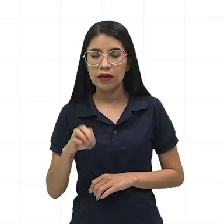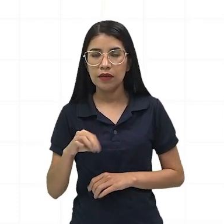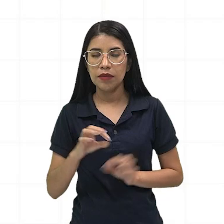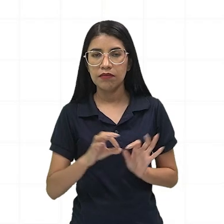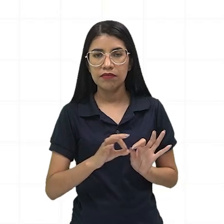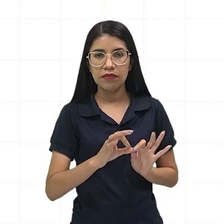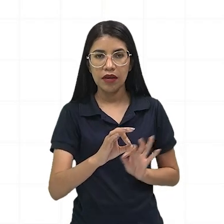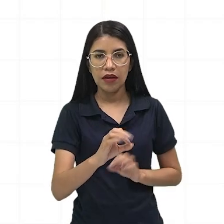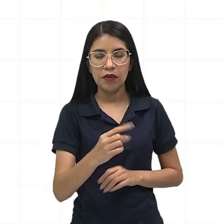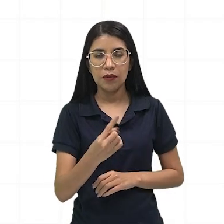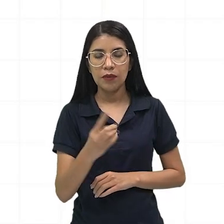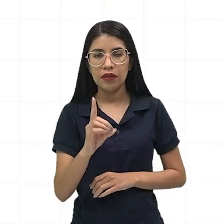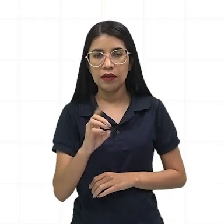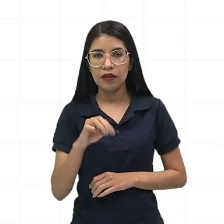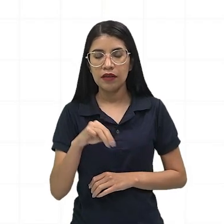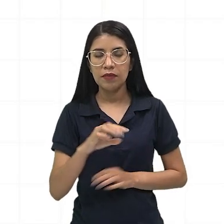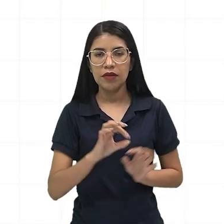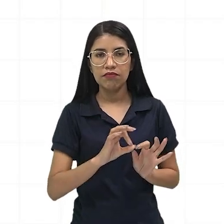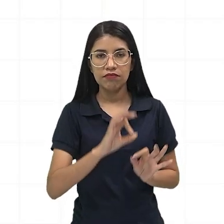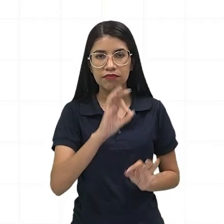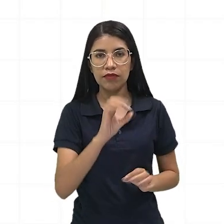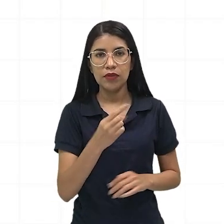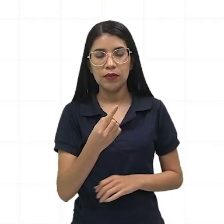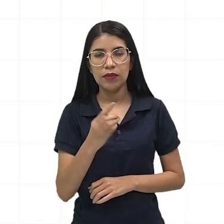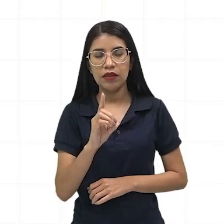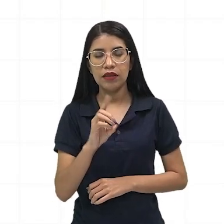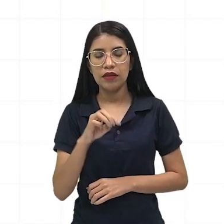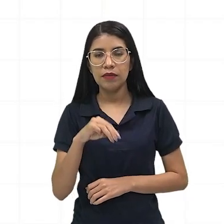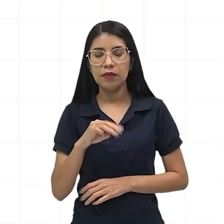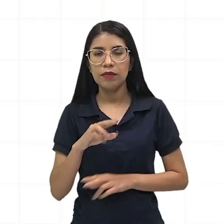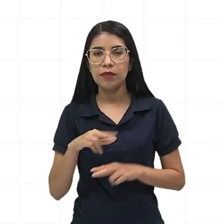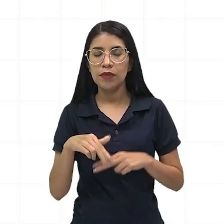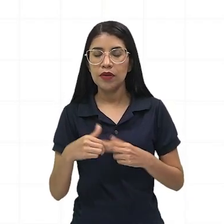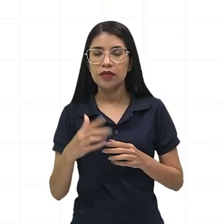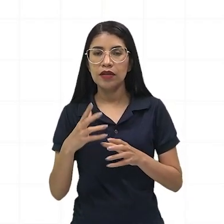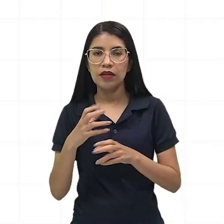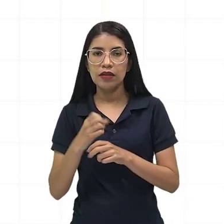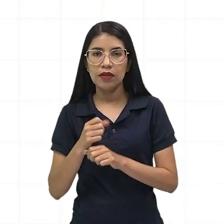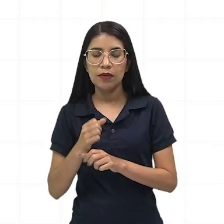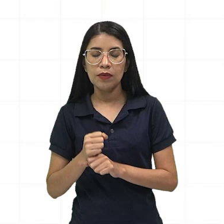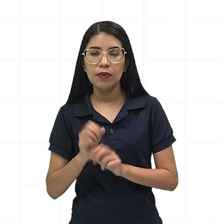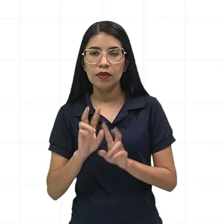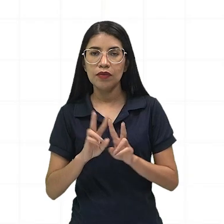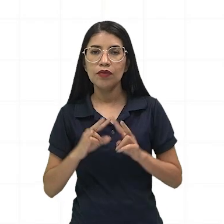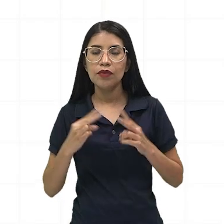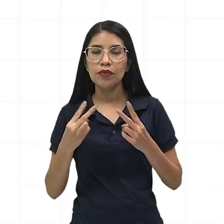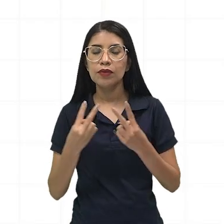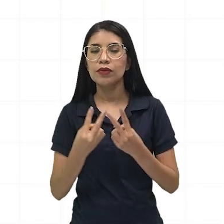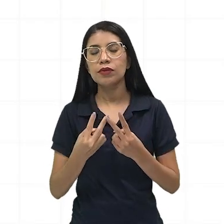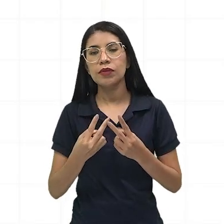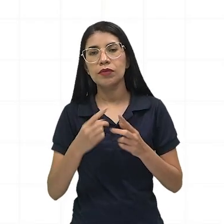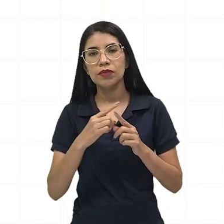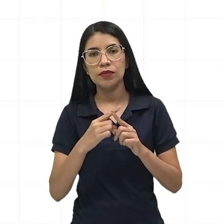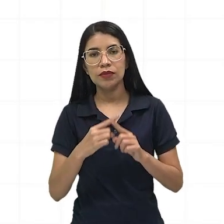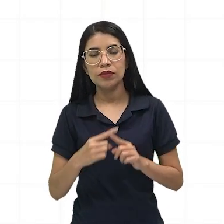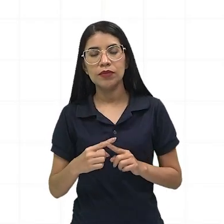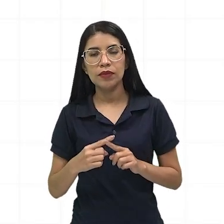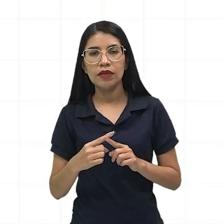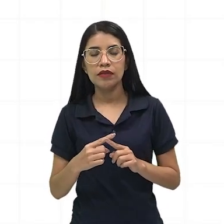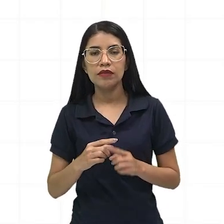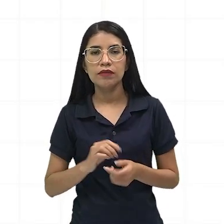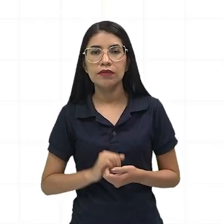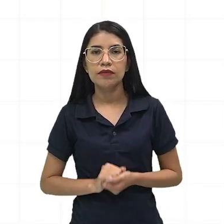decímetro. Por isso que nós falamos, então, calcular, né, o volume desse cubo de